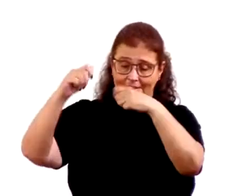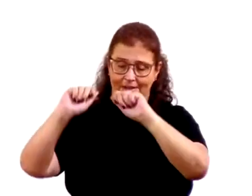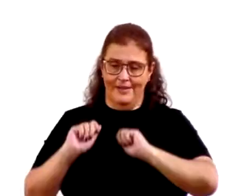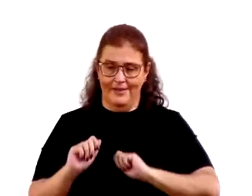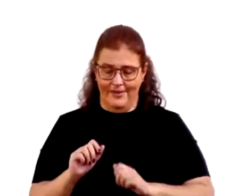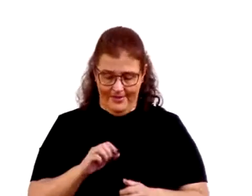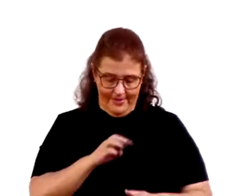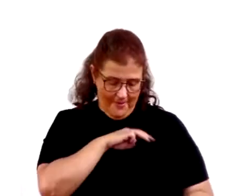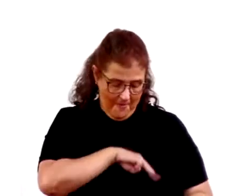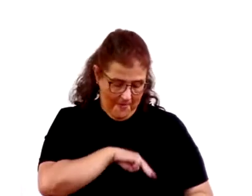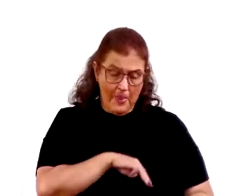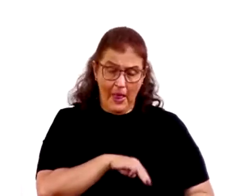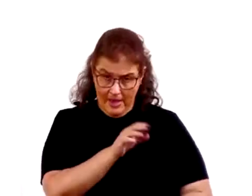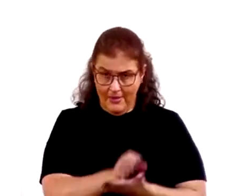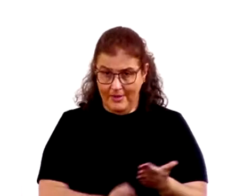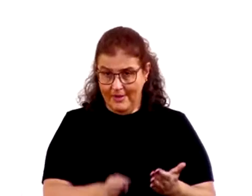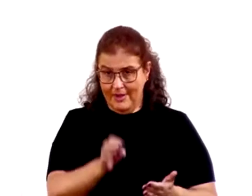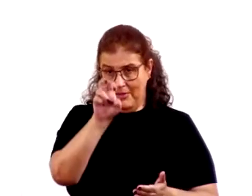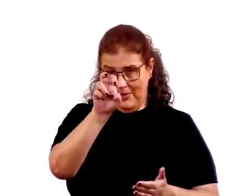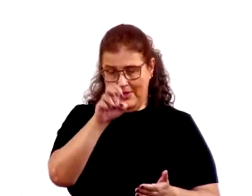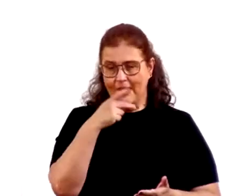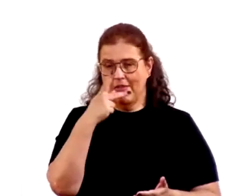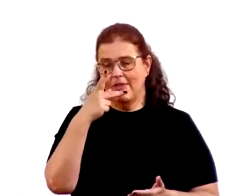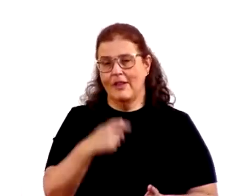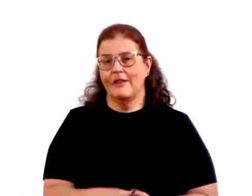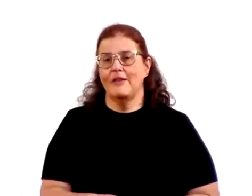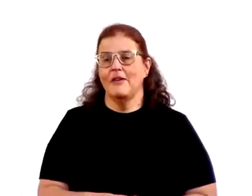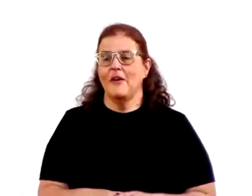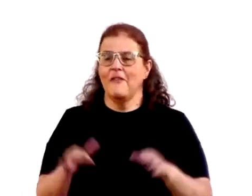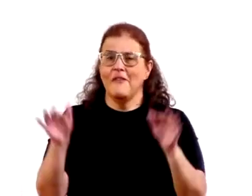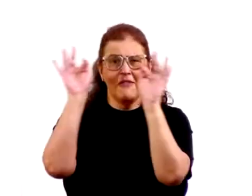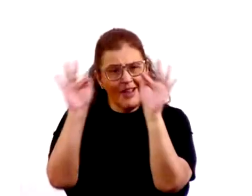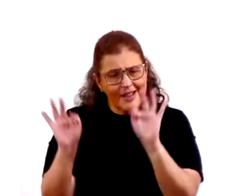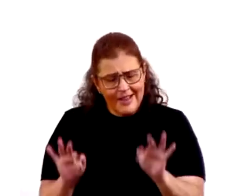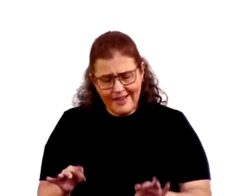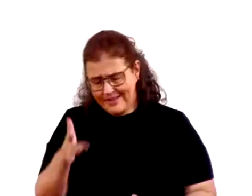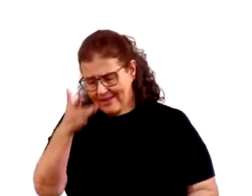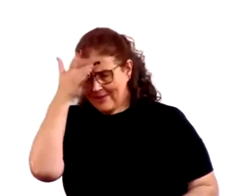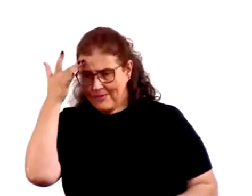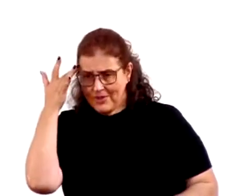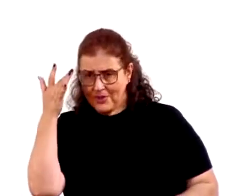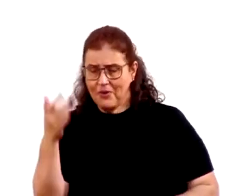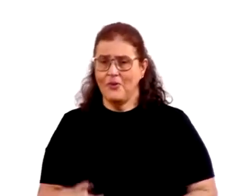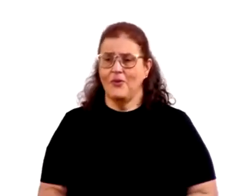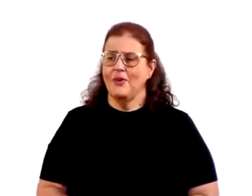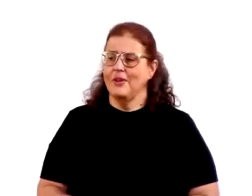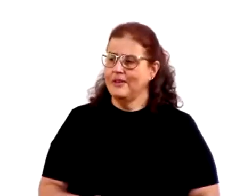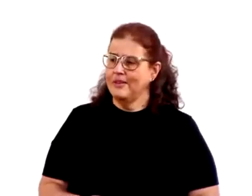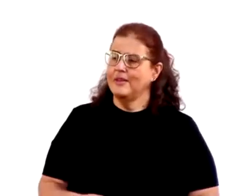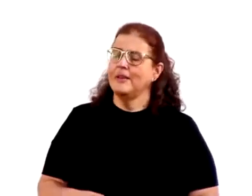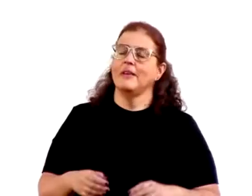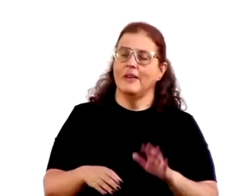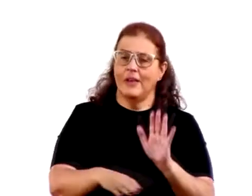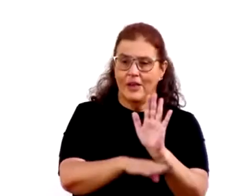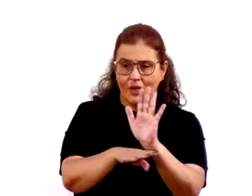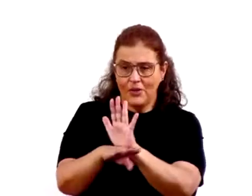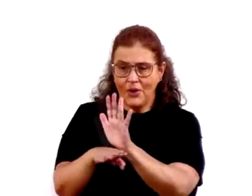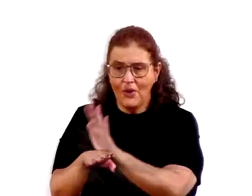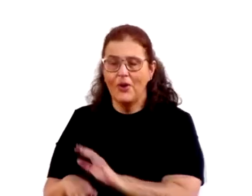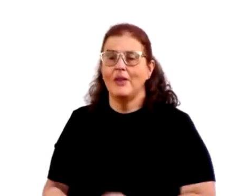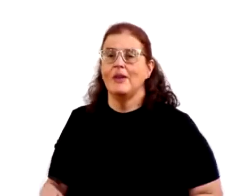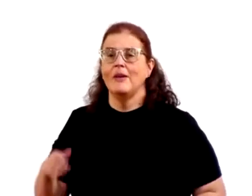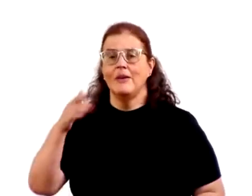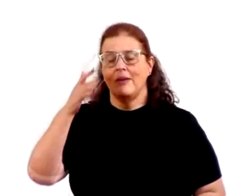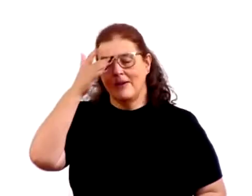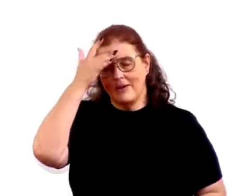Mateus capítulo 5, você conhece, bem-aventurados, e aí vai falando os pacificadores e tudo mais, em determinado momento